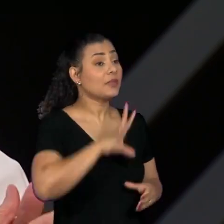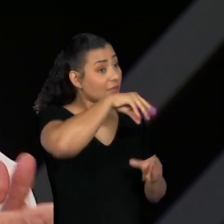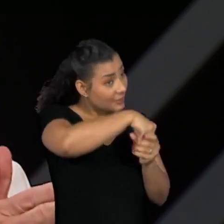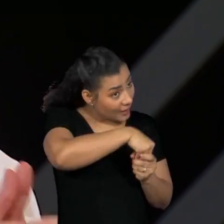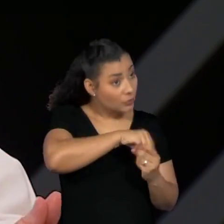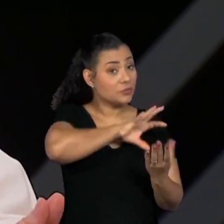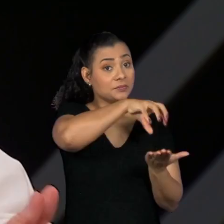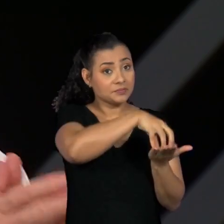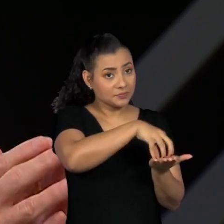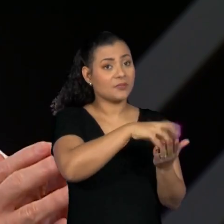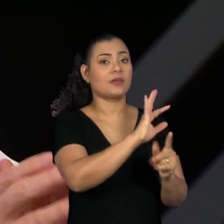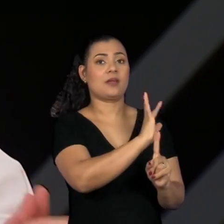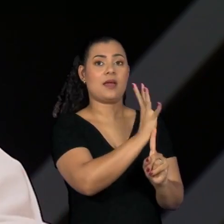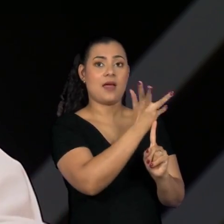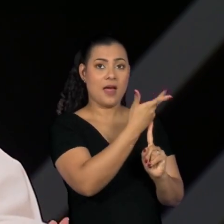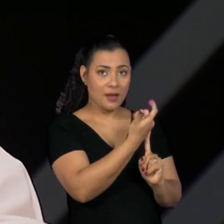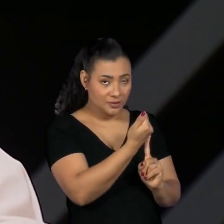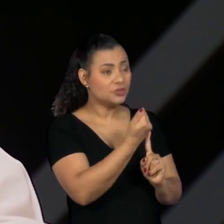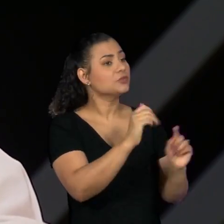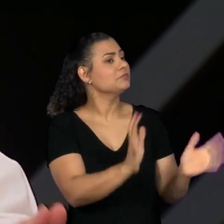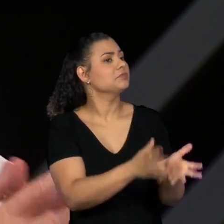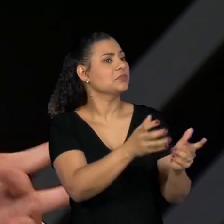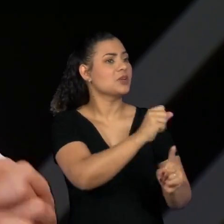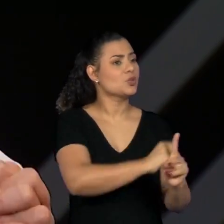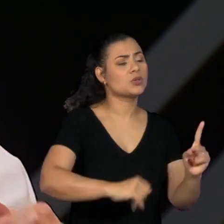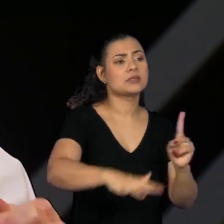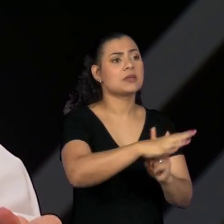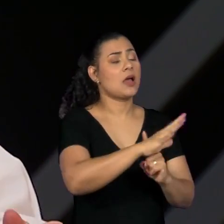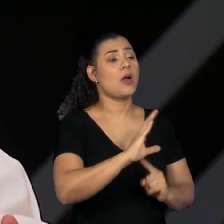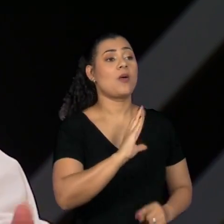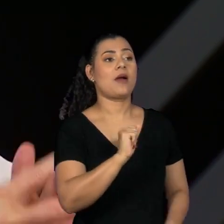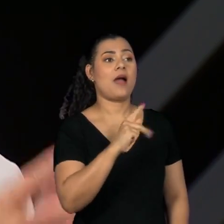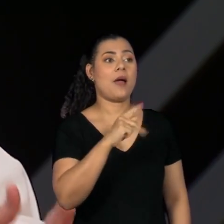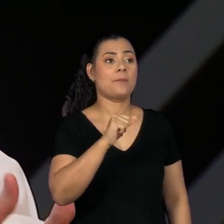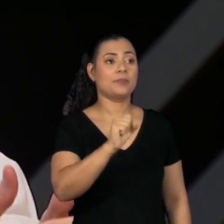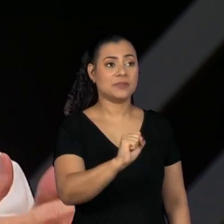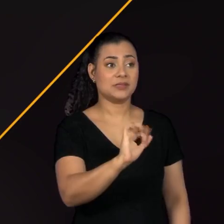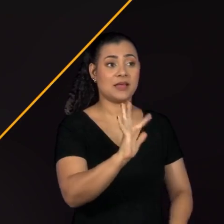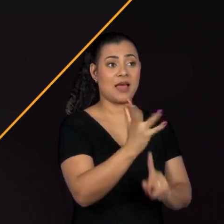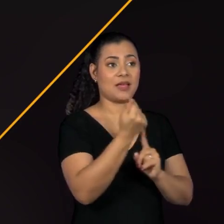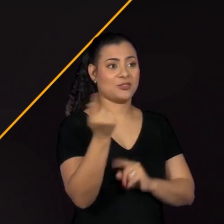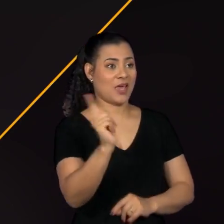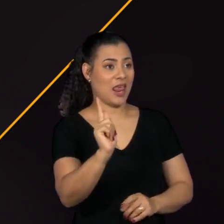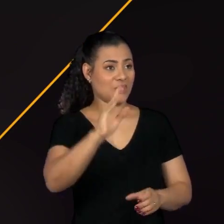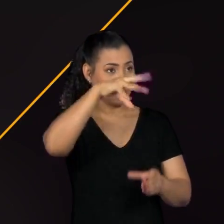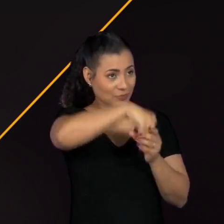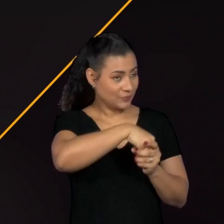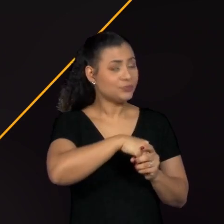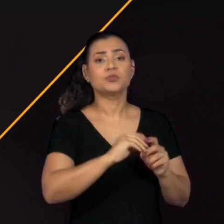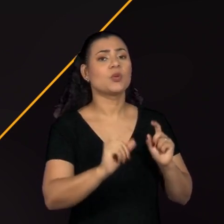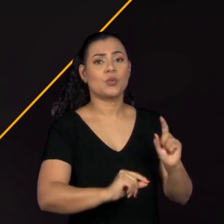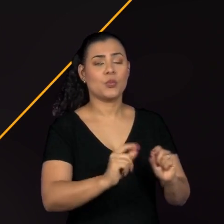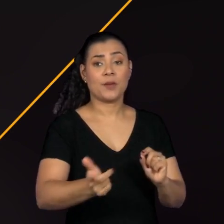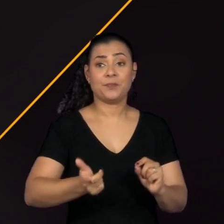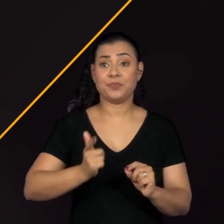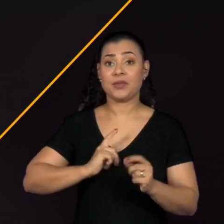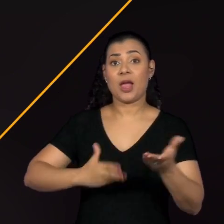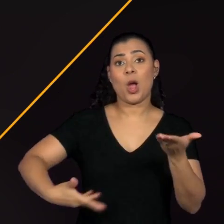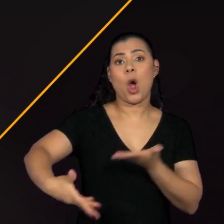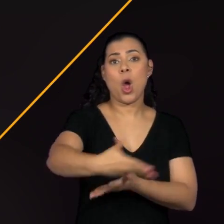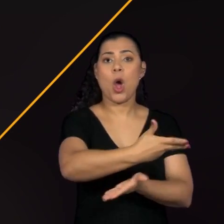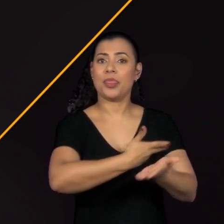do Centro de Arte e Promoção Social, nosso CAPS Artes do Grajaú, são as rodas